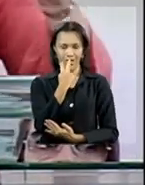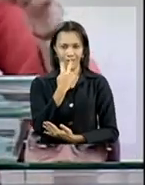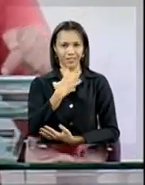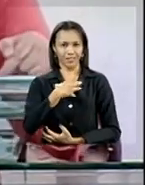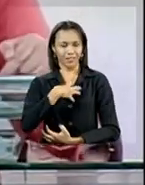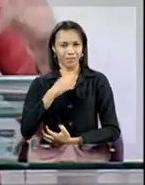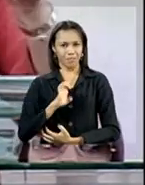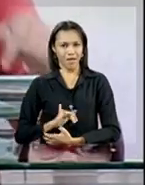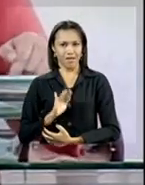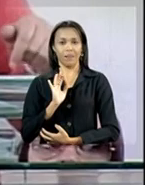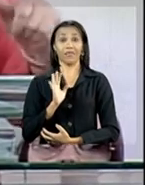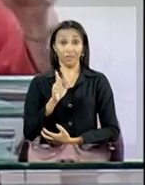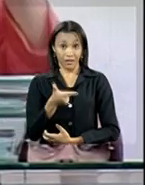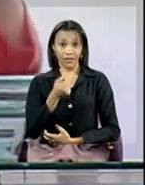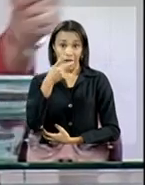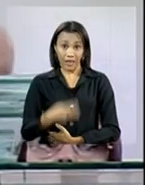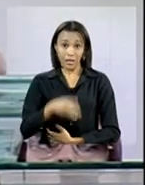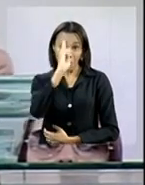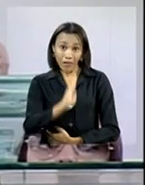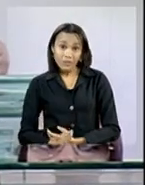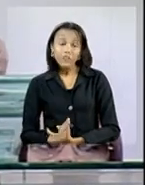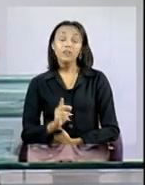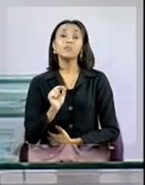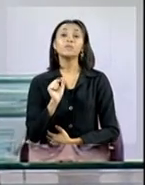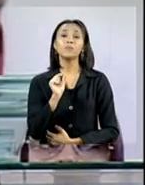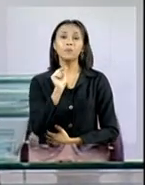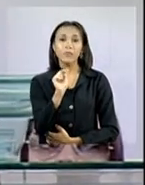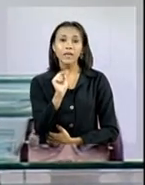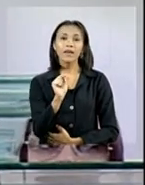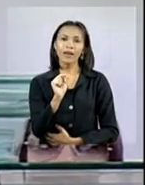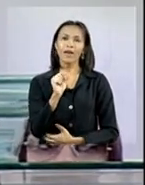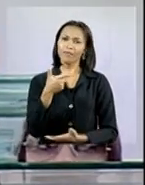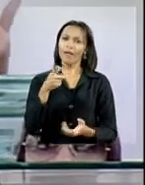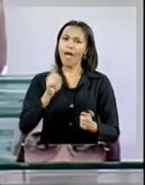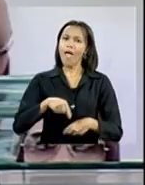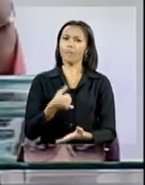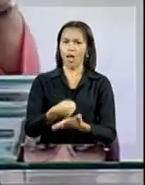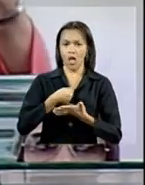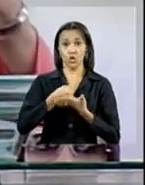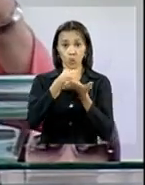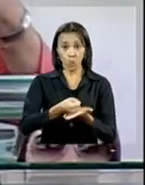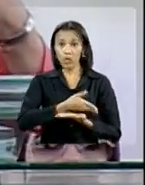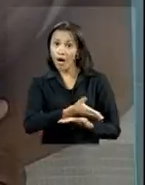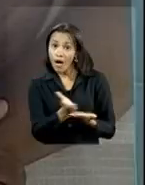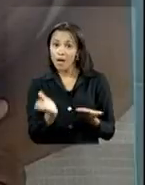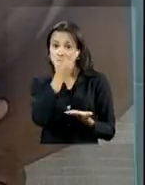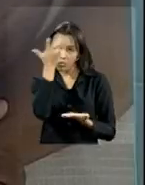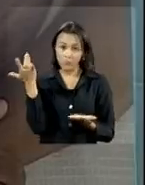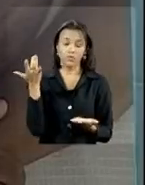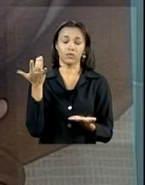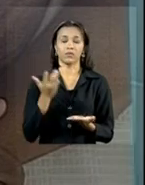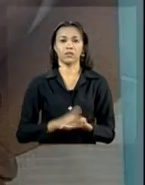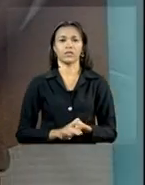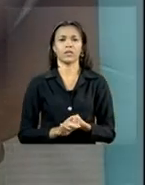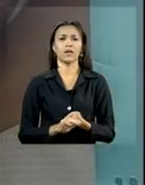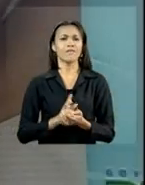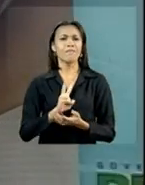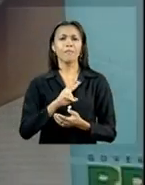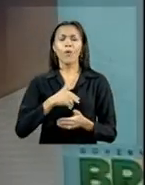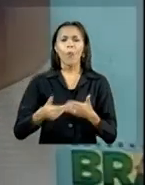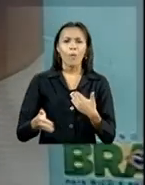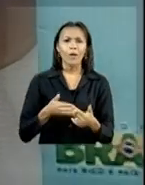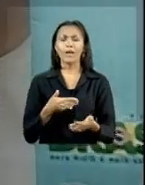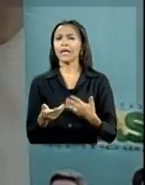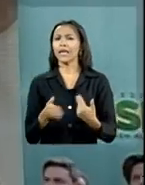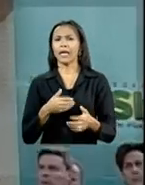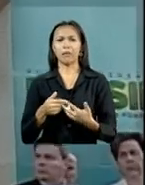que esse país conta fundamentalmente conosco que ele conta conosco para enfrentar